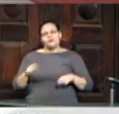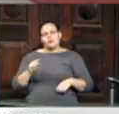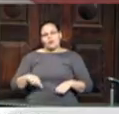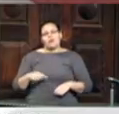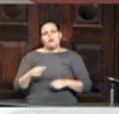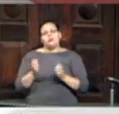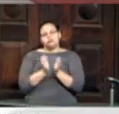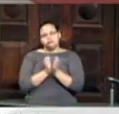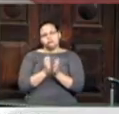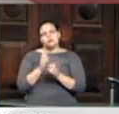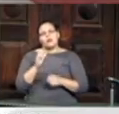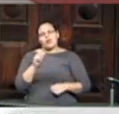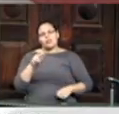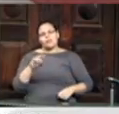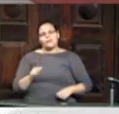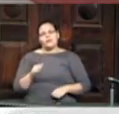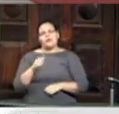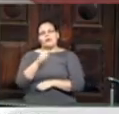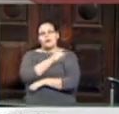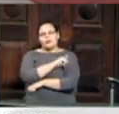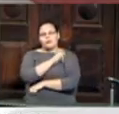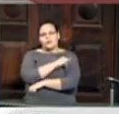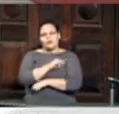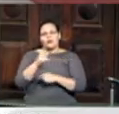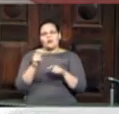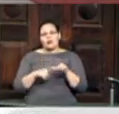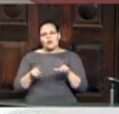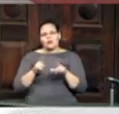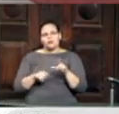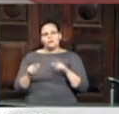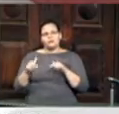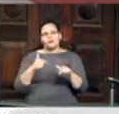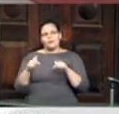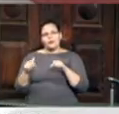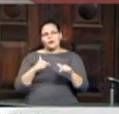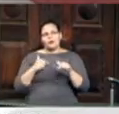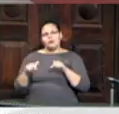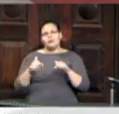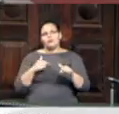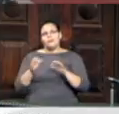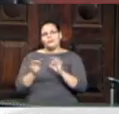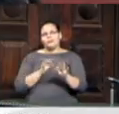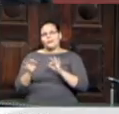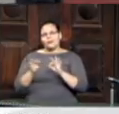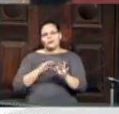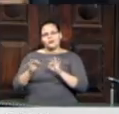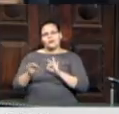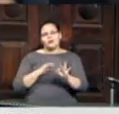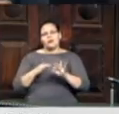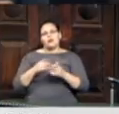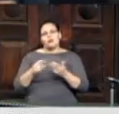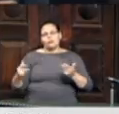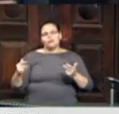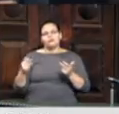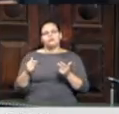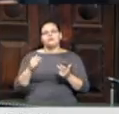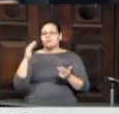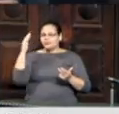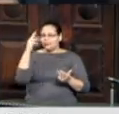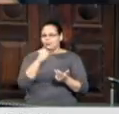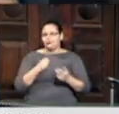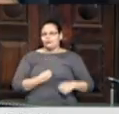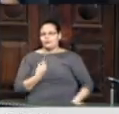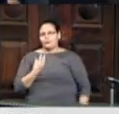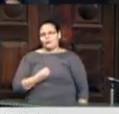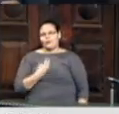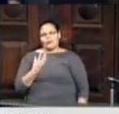Carioca de Letras que se deram o trabalho e a generosidade de preparar alguns dos seus lindos